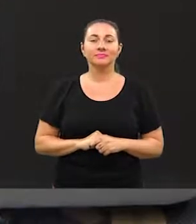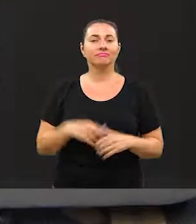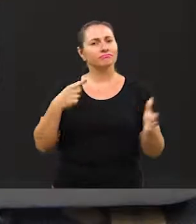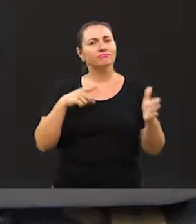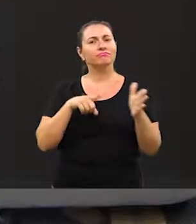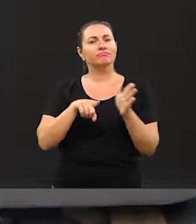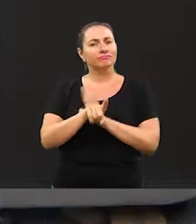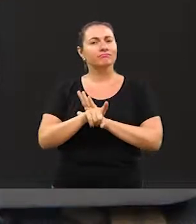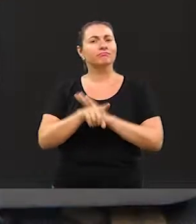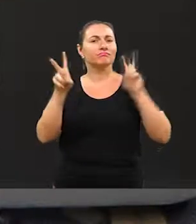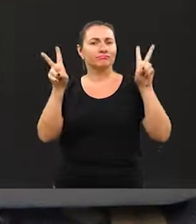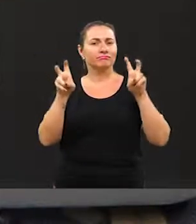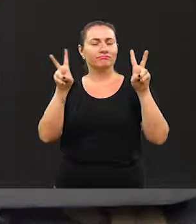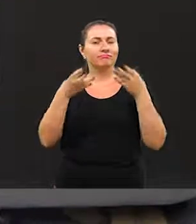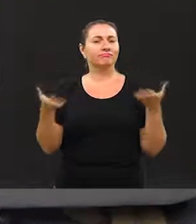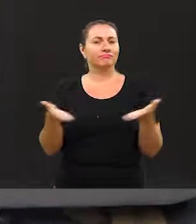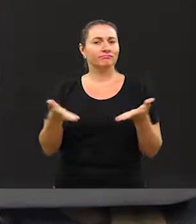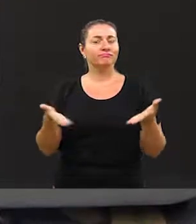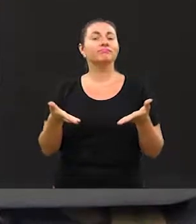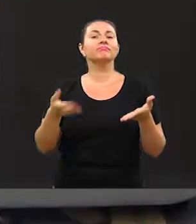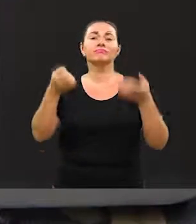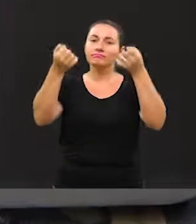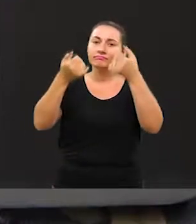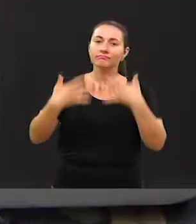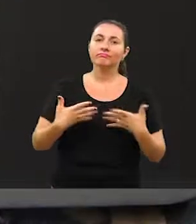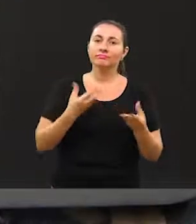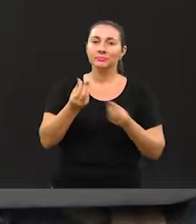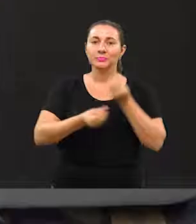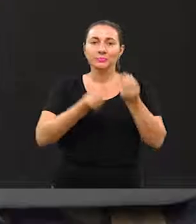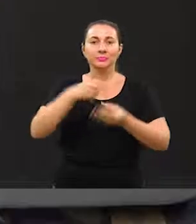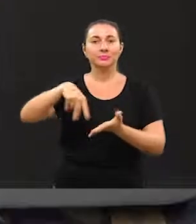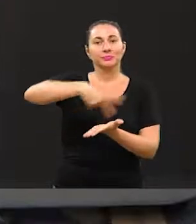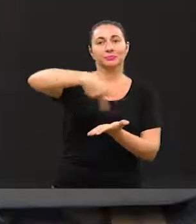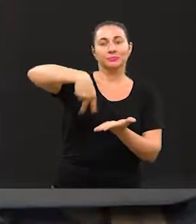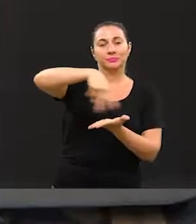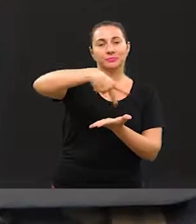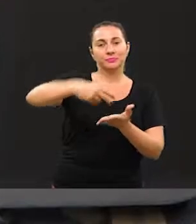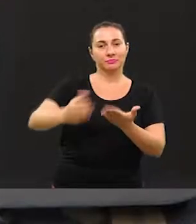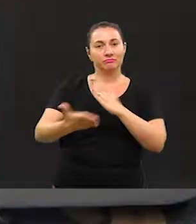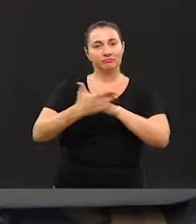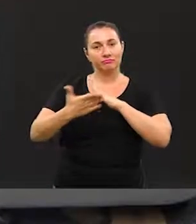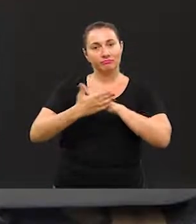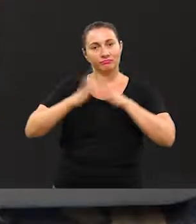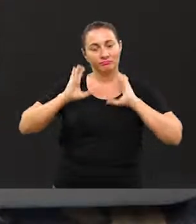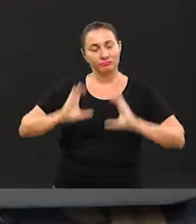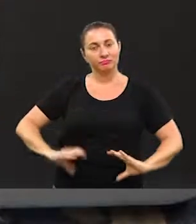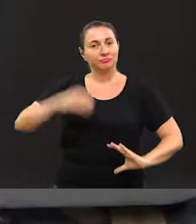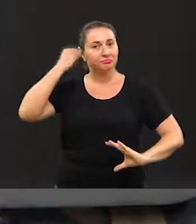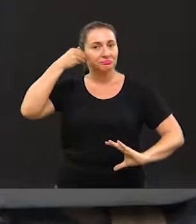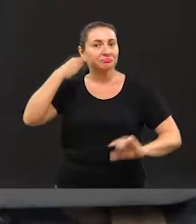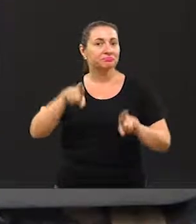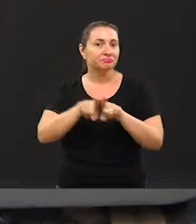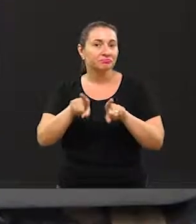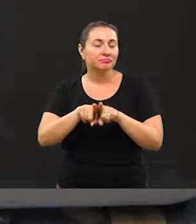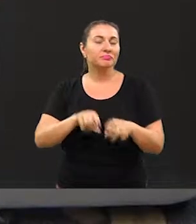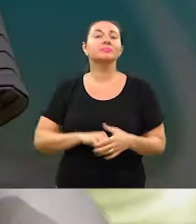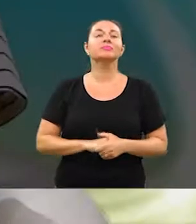Bruna, para começar o nosso Pauta Livre. Você pode nos dizer quais os benefícios físicos e psicológicos que a dança